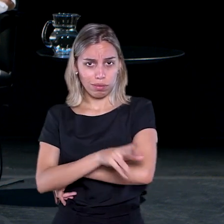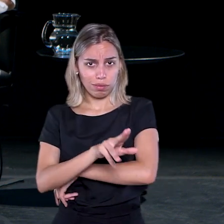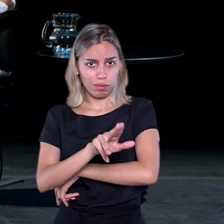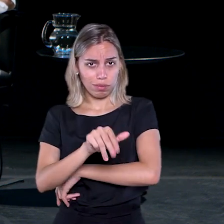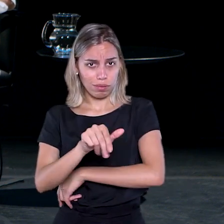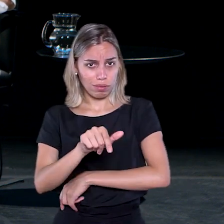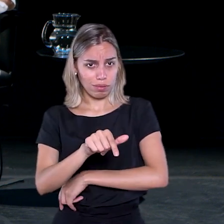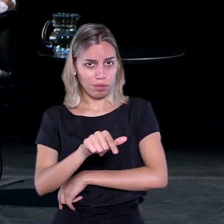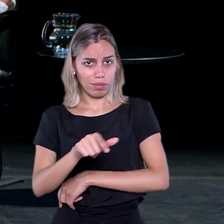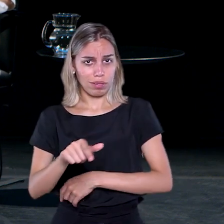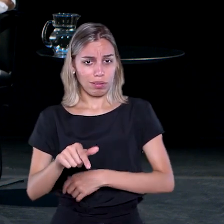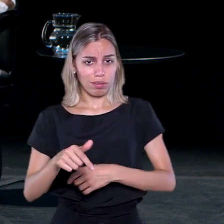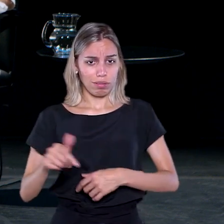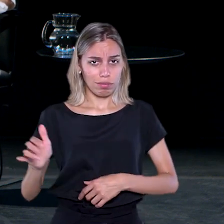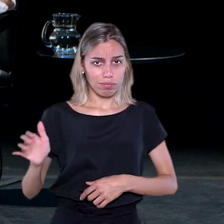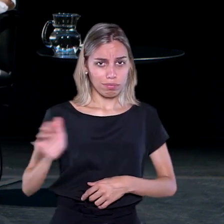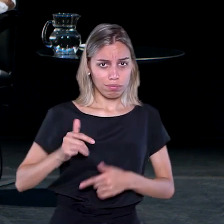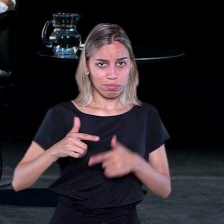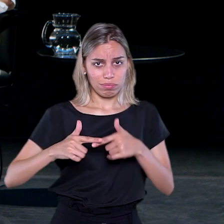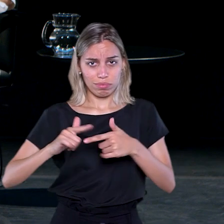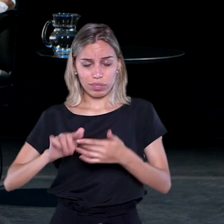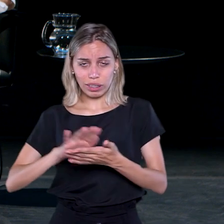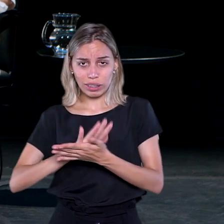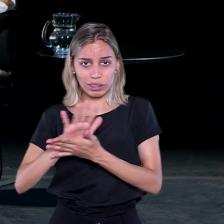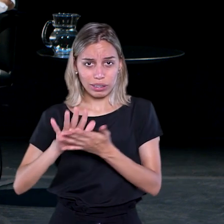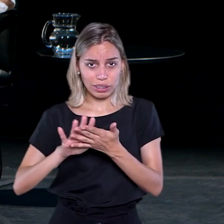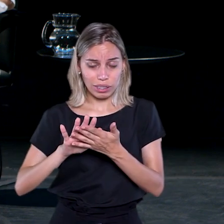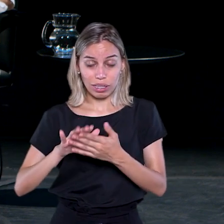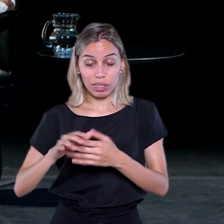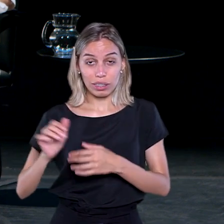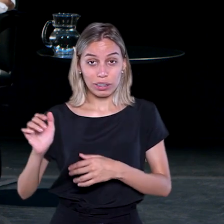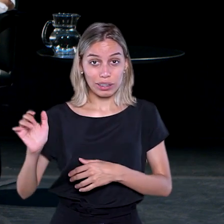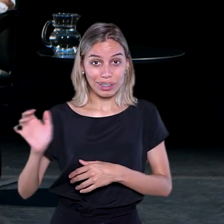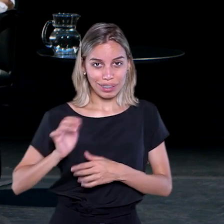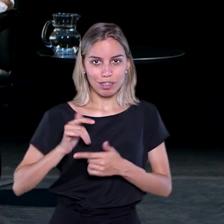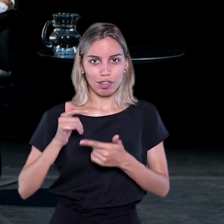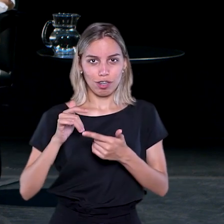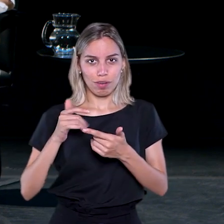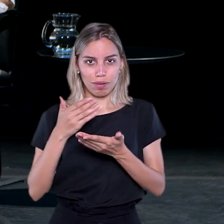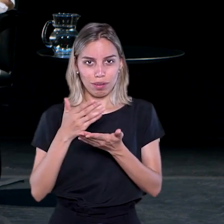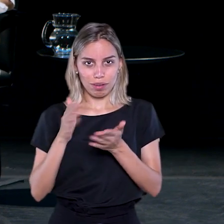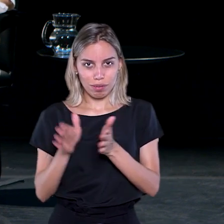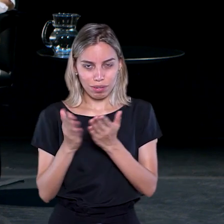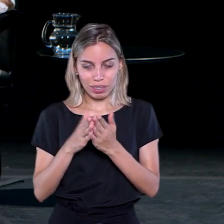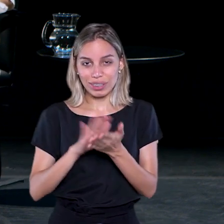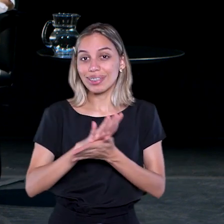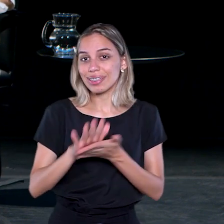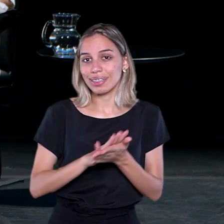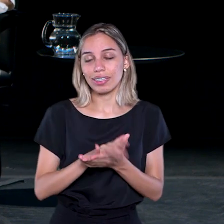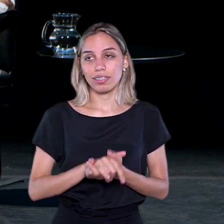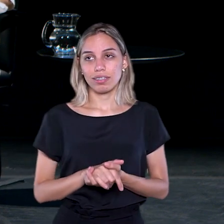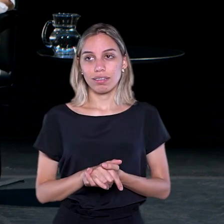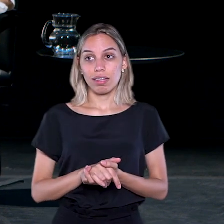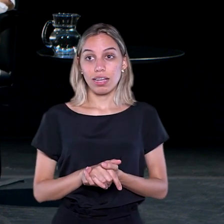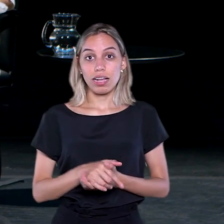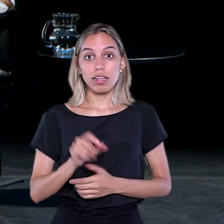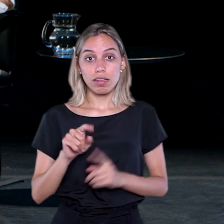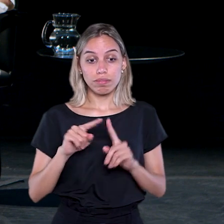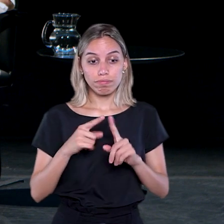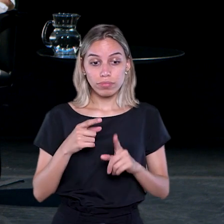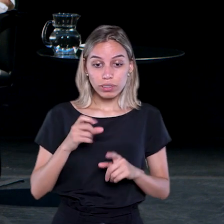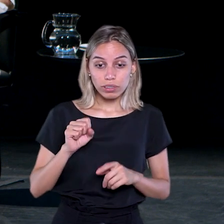do direito, a nos afastarmos do objeto do conhecimento, né? Nos afastarmos do objeto da nossa pesquisa.